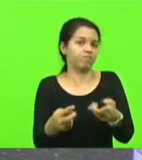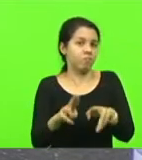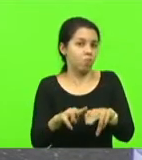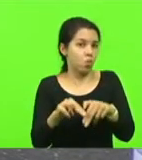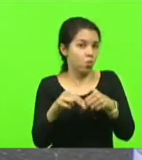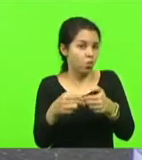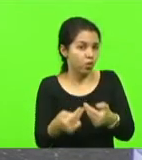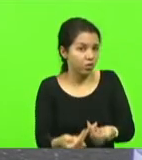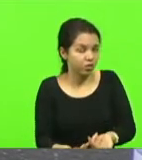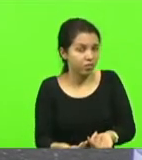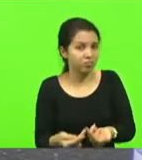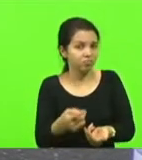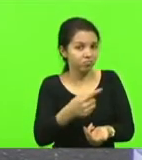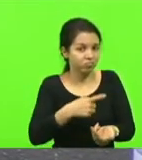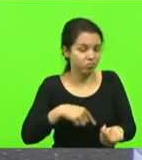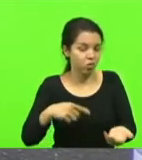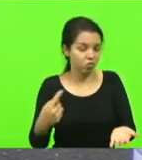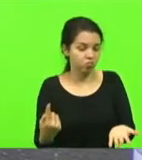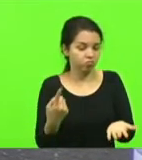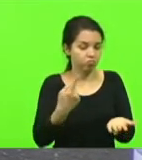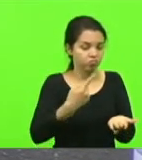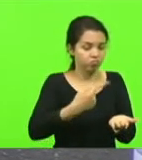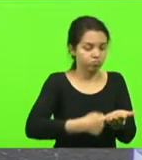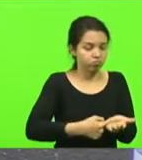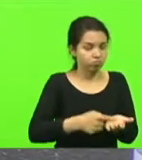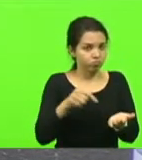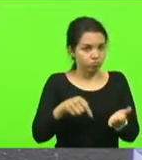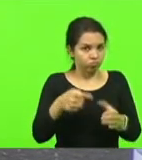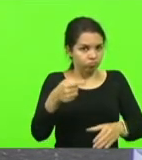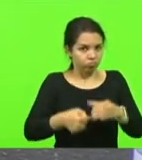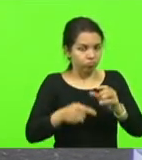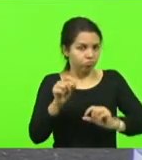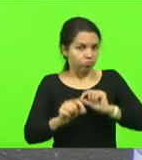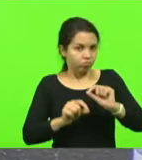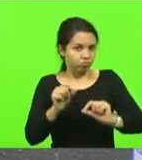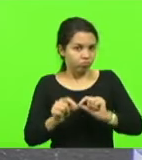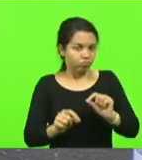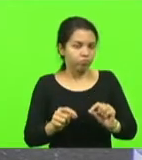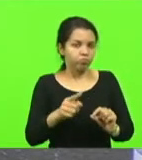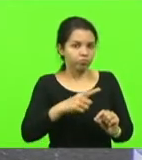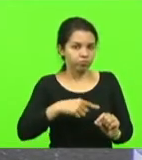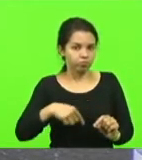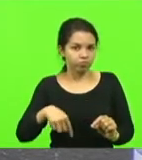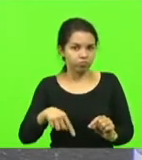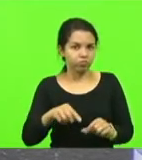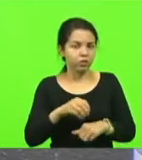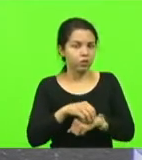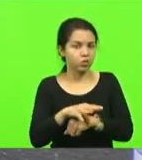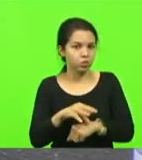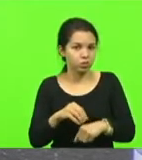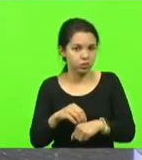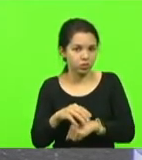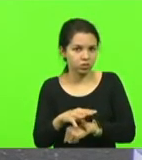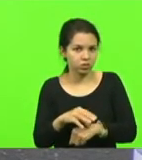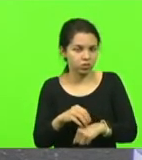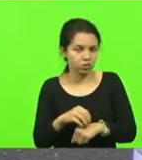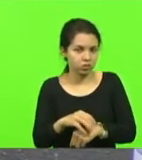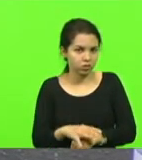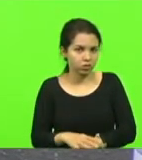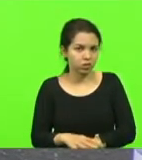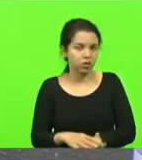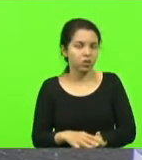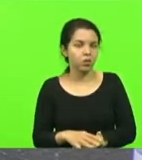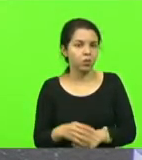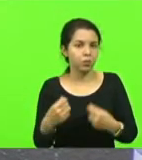firmado é por esta comissão é no sentido de que estas sugestões